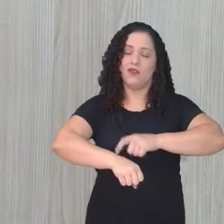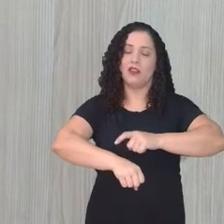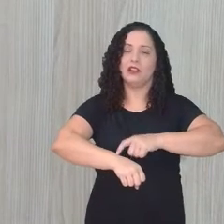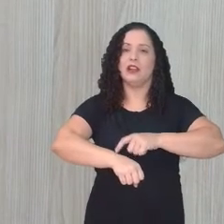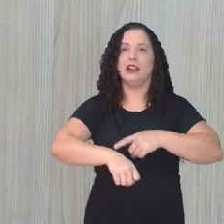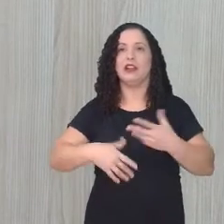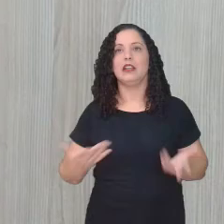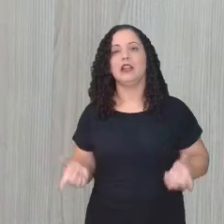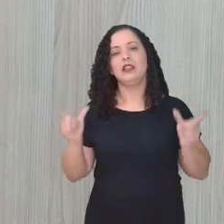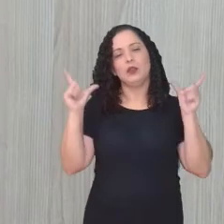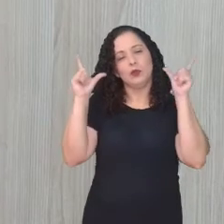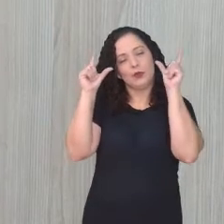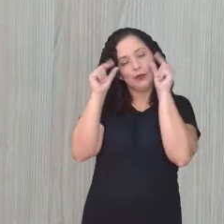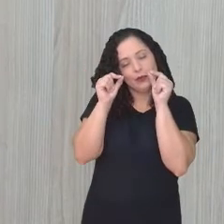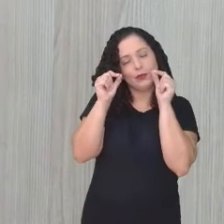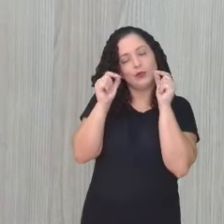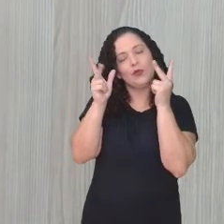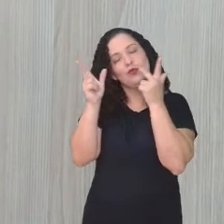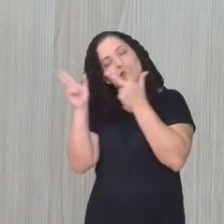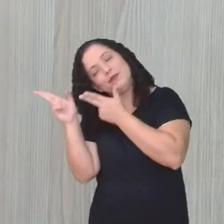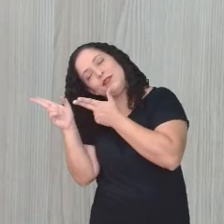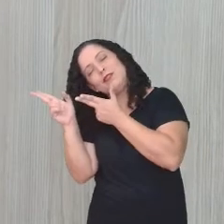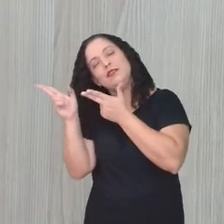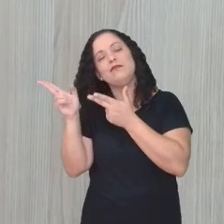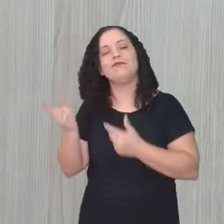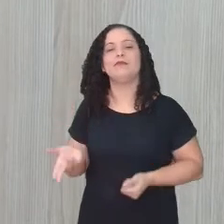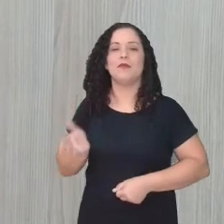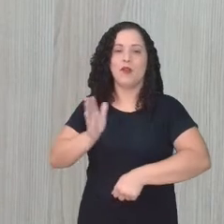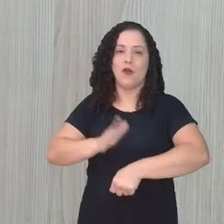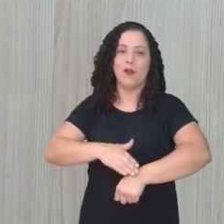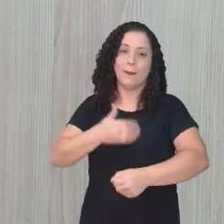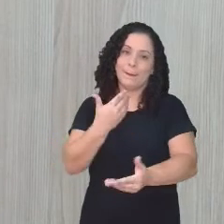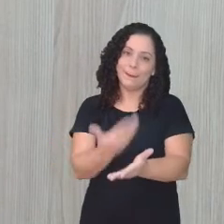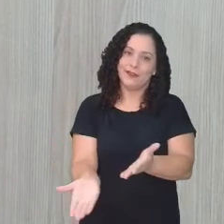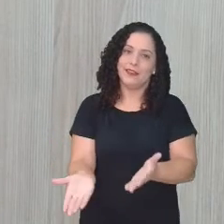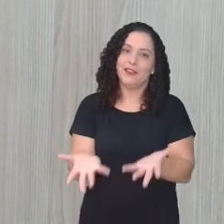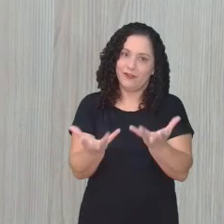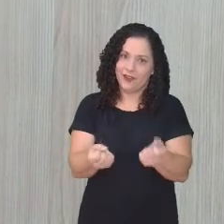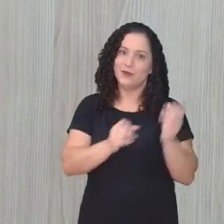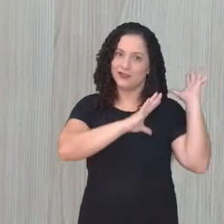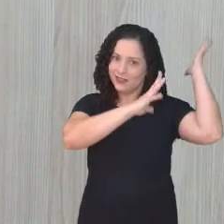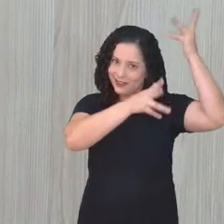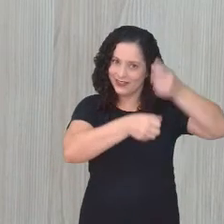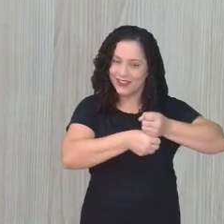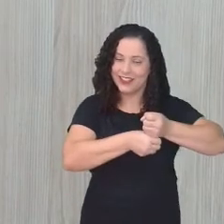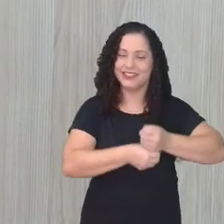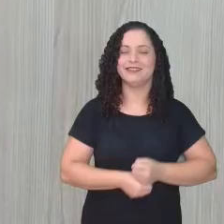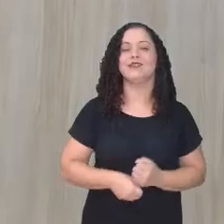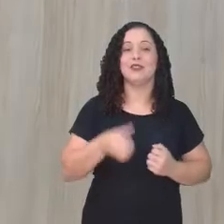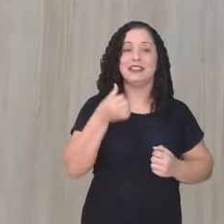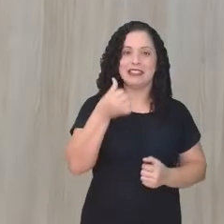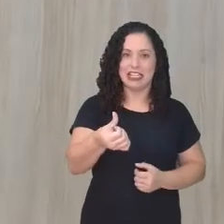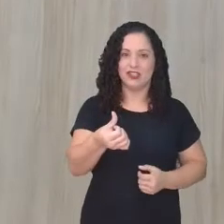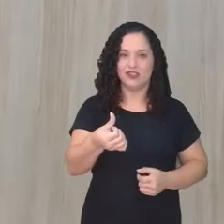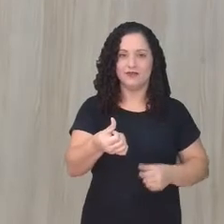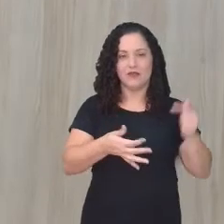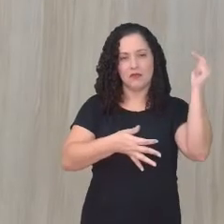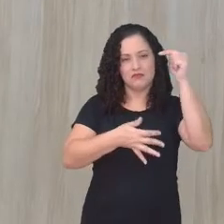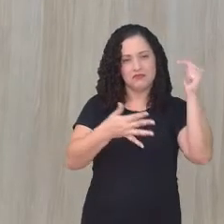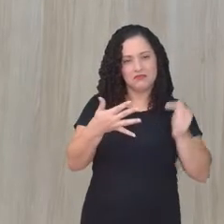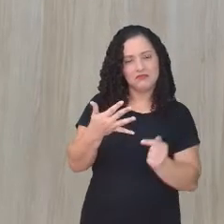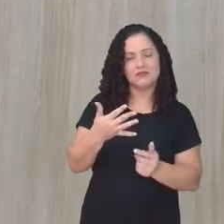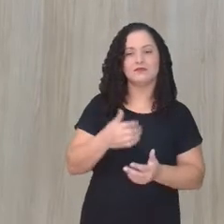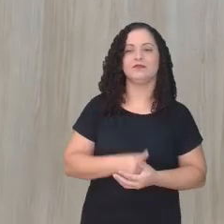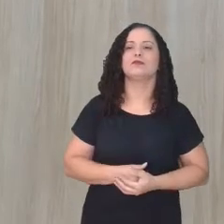aí cochilou mais um pouquinho, porque Sim. é cedo, né? Então vamos relembrar com eles, né? Vamos lembrar esses 6 elementos, não é?